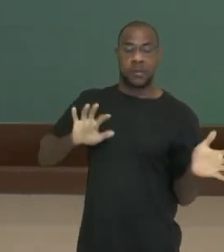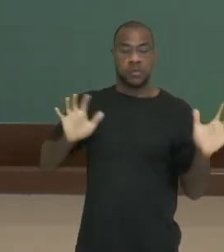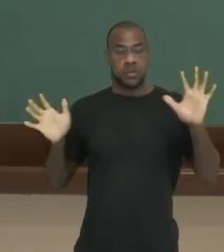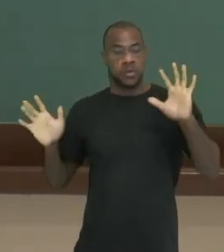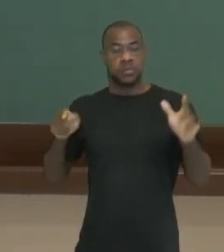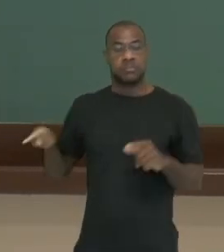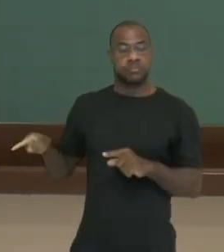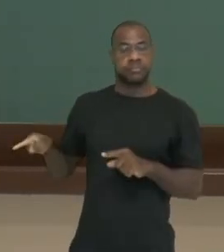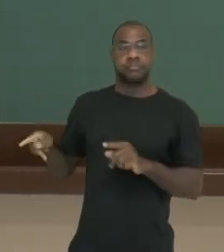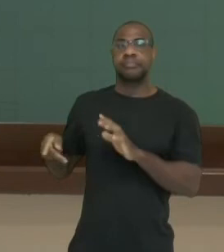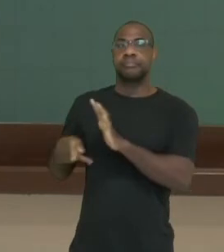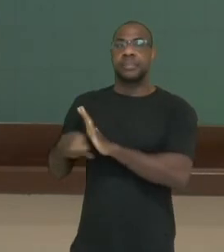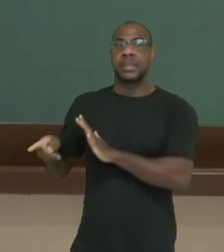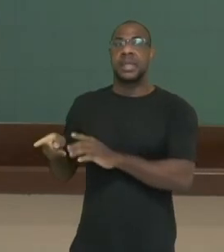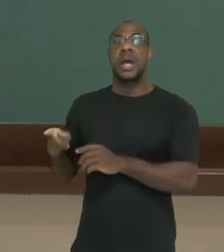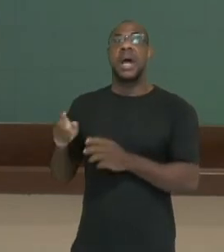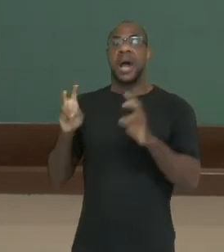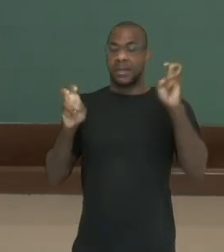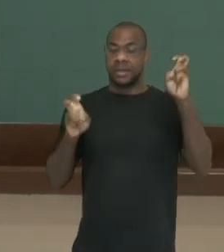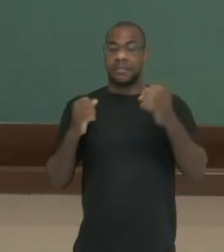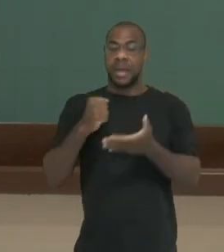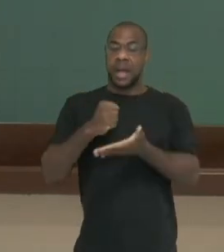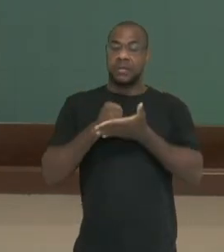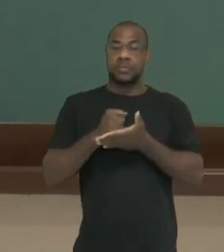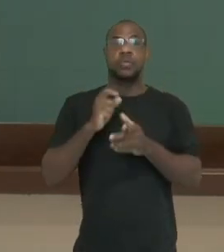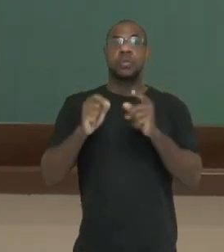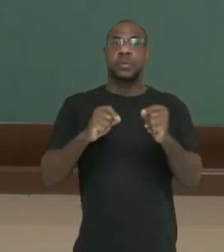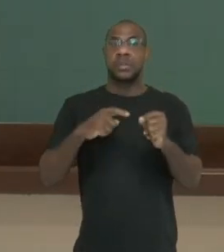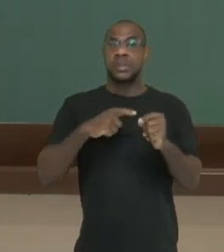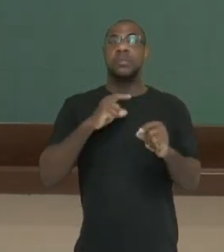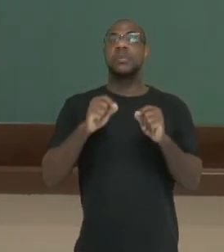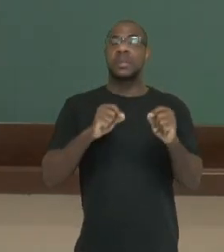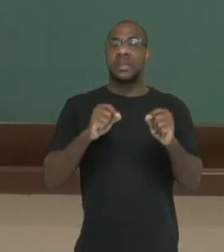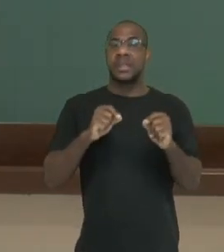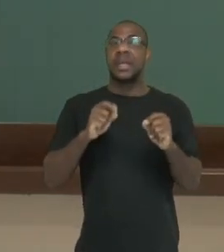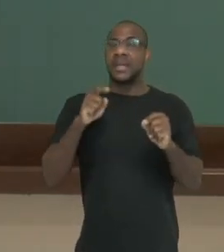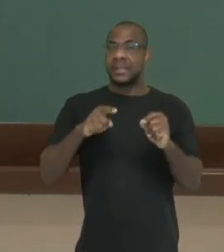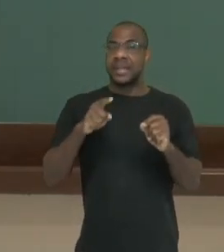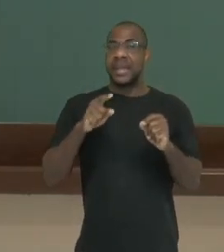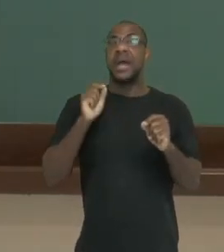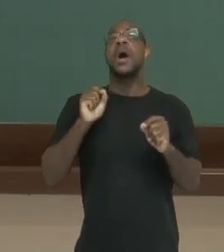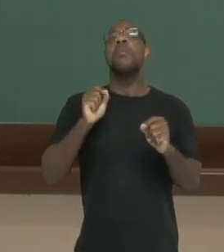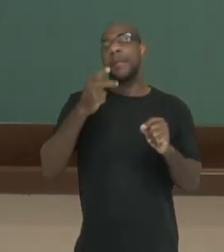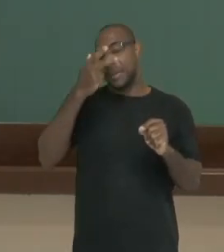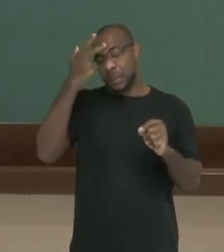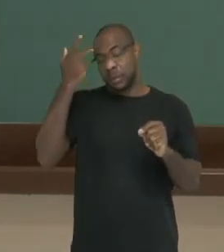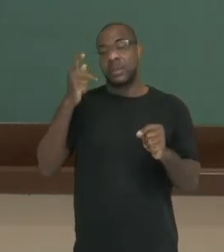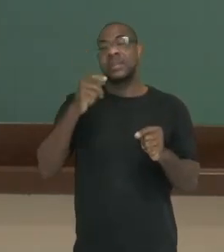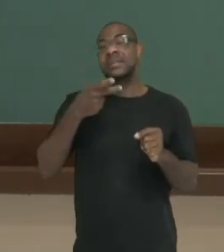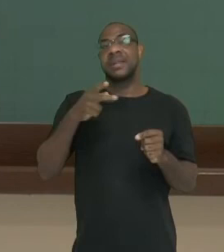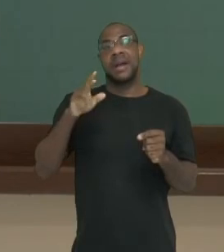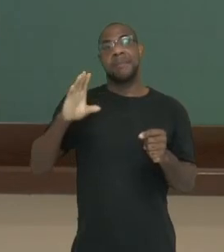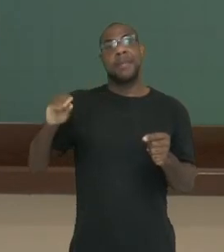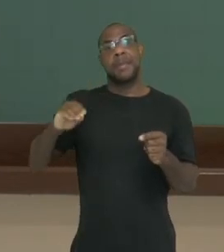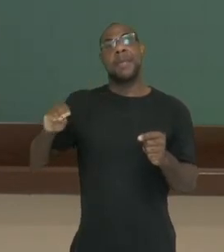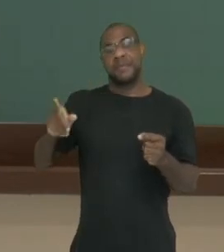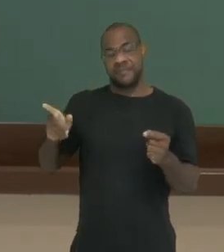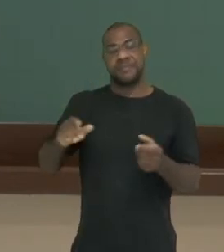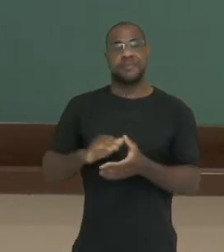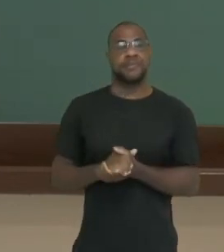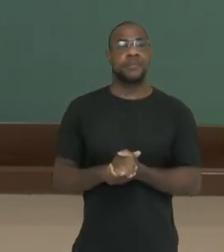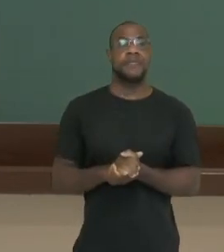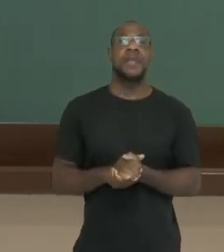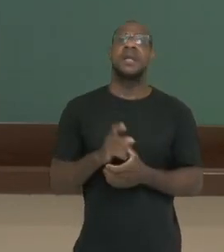nos auxiliam a compreender que temos a reprodução aí dessa fala, né? Então, é o discurso direto, ok?